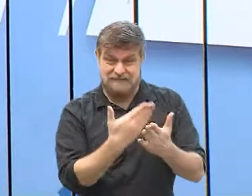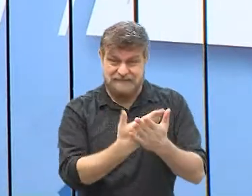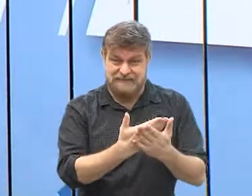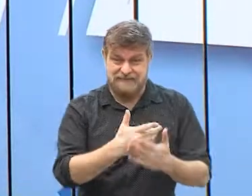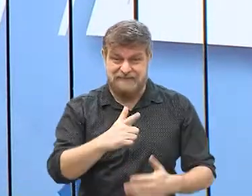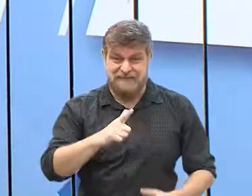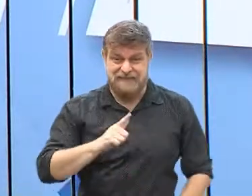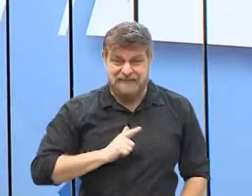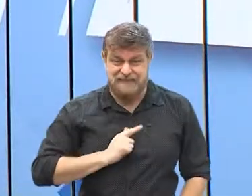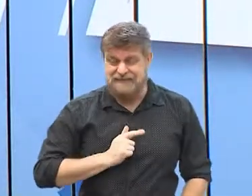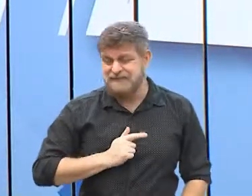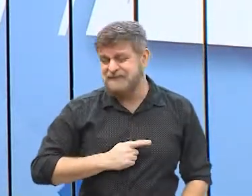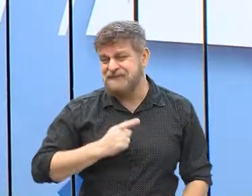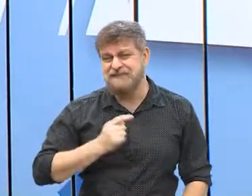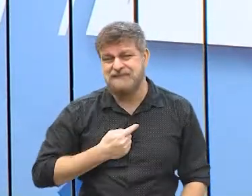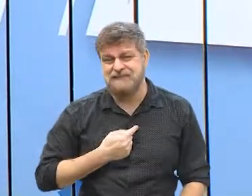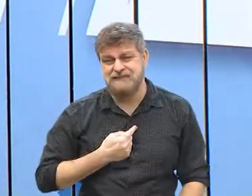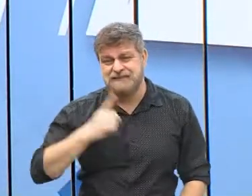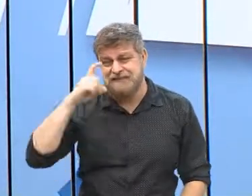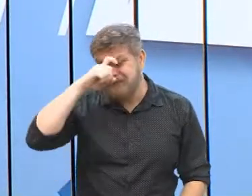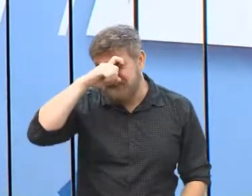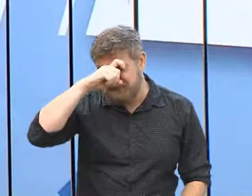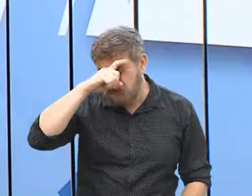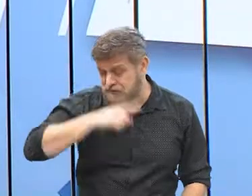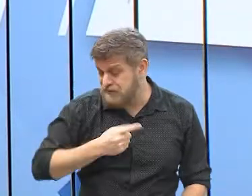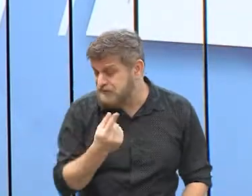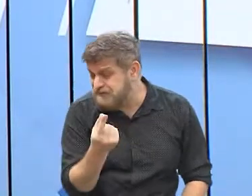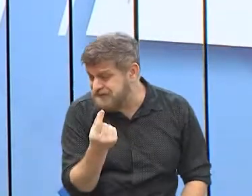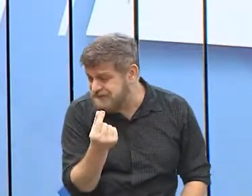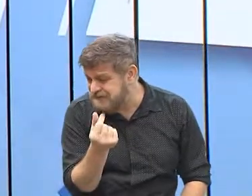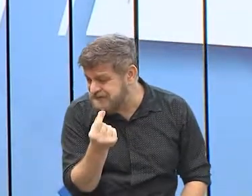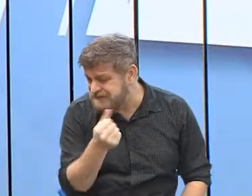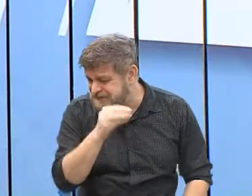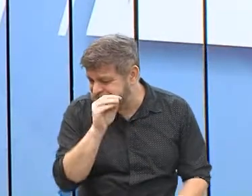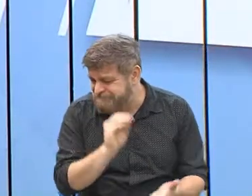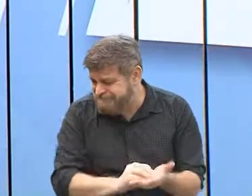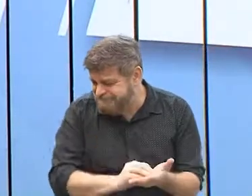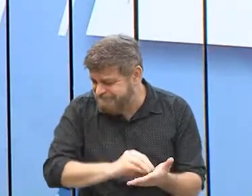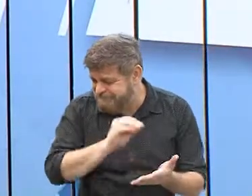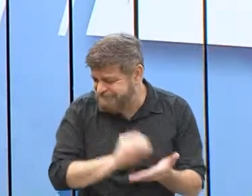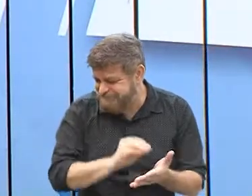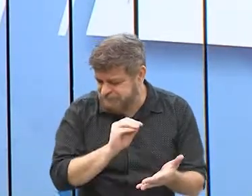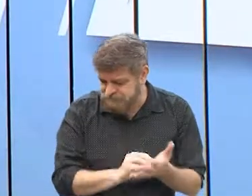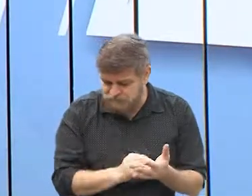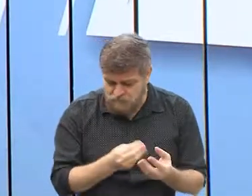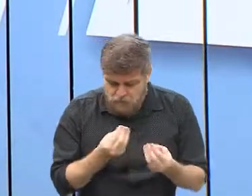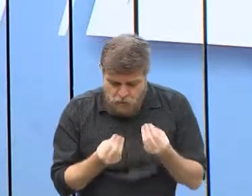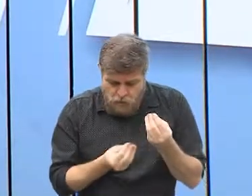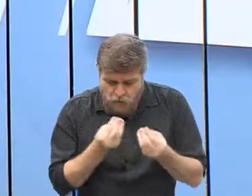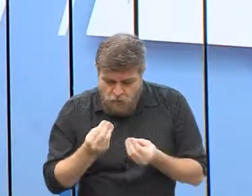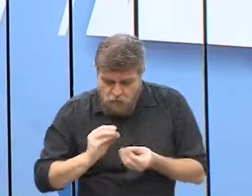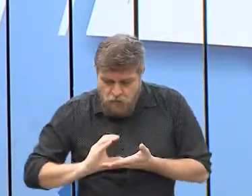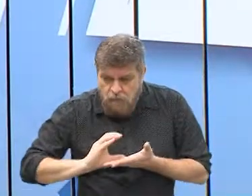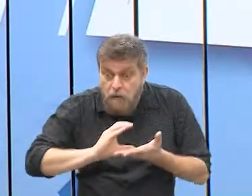por dificuldades, já estão passando financeiras seríssimas, né? Então precisava pensar uma